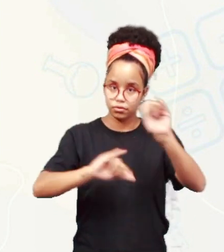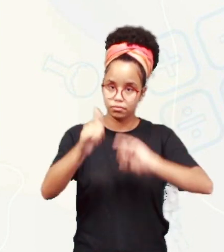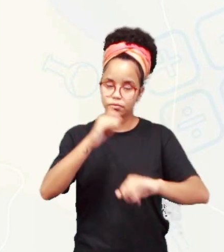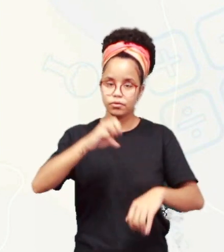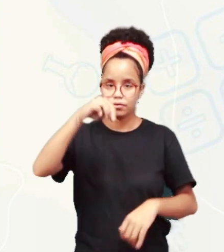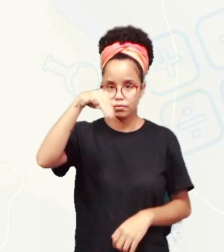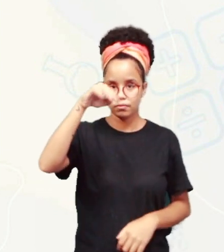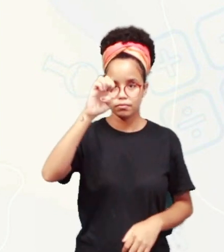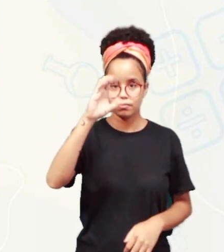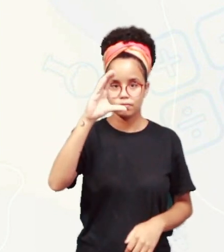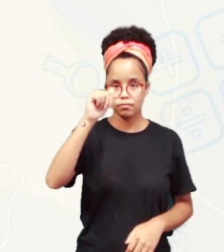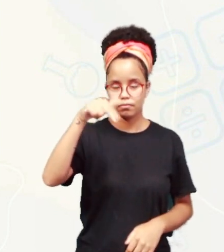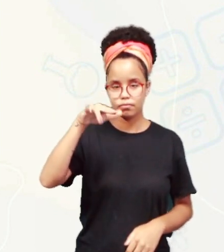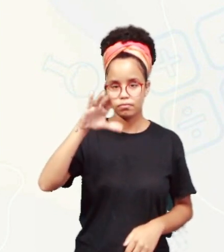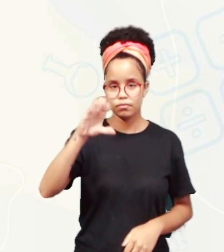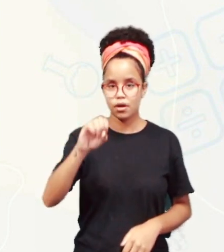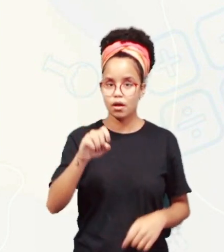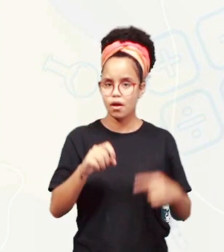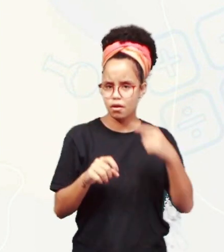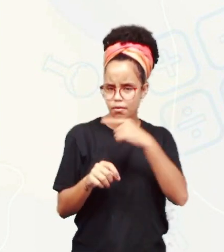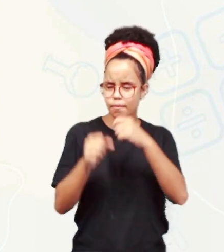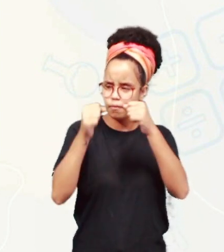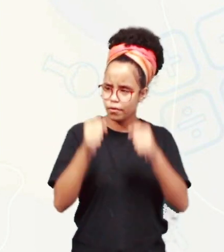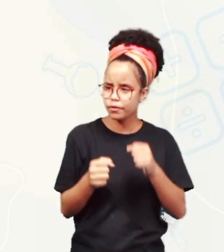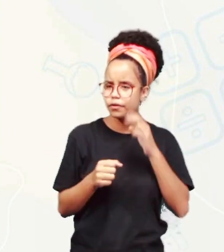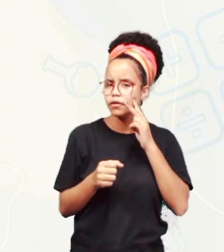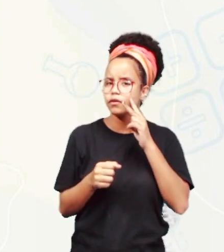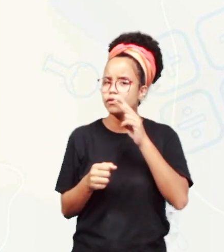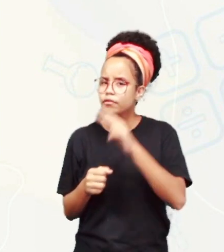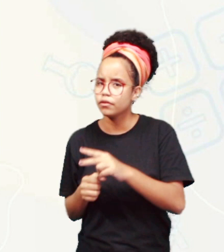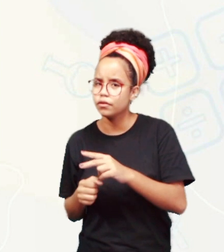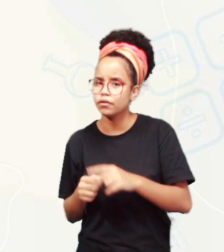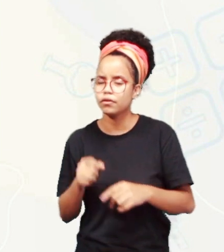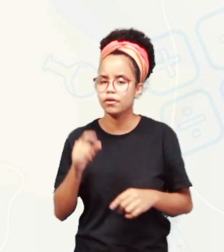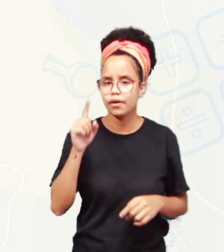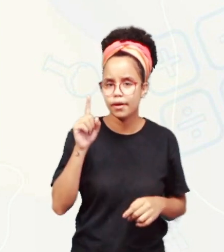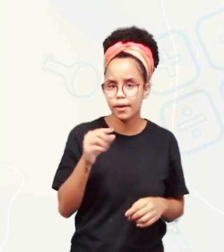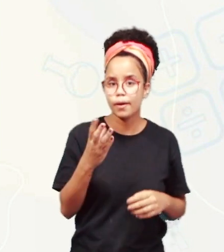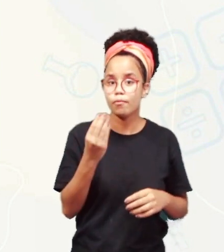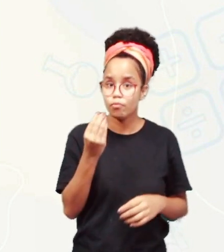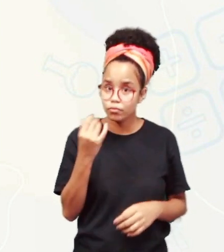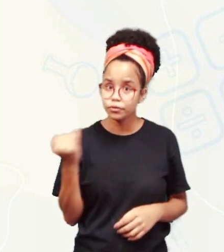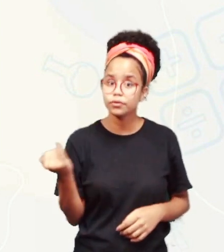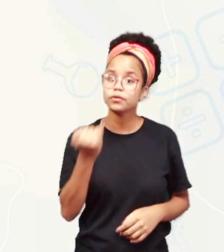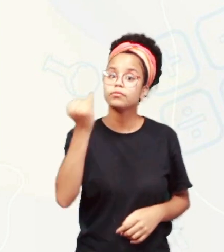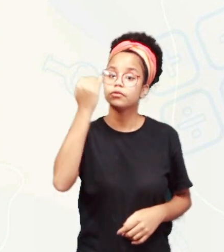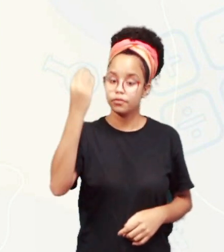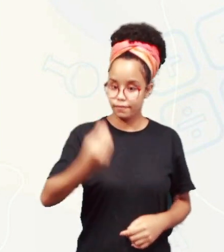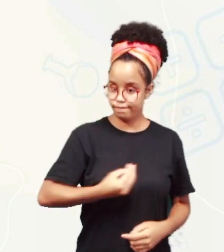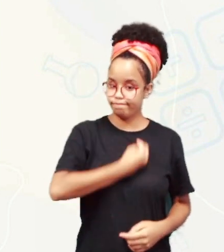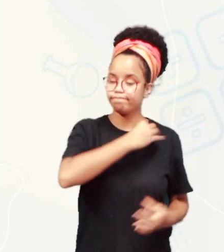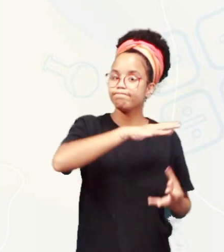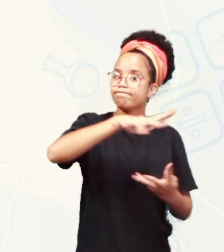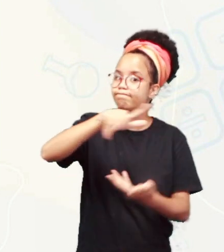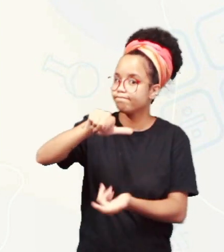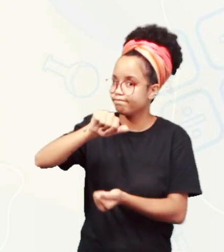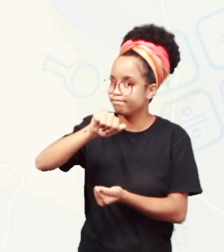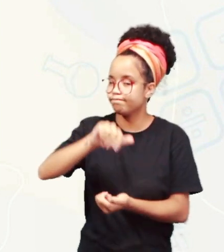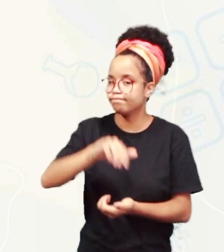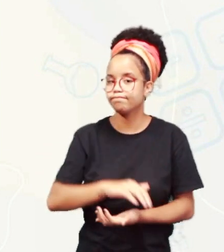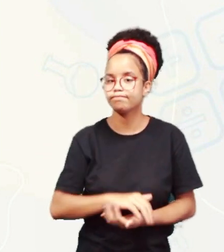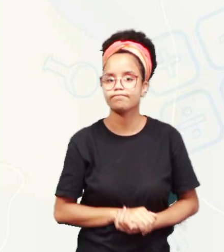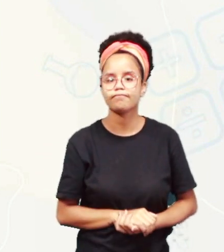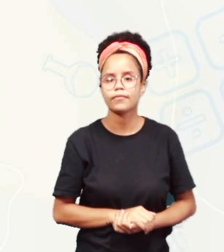mecânico mas aqui a gente vai ver que o equilíbrio termodinâmico ele é essencial para a vida na terra um